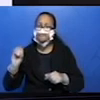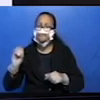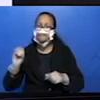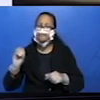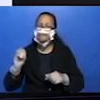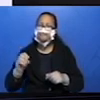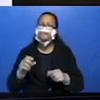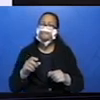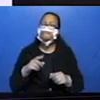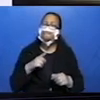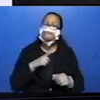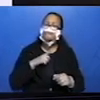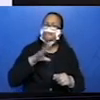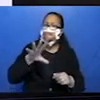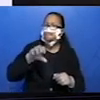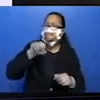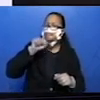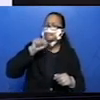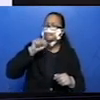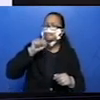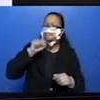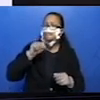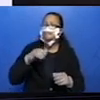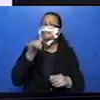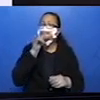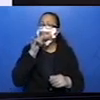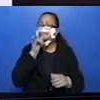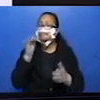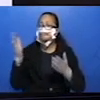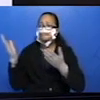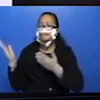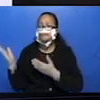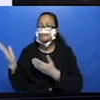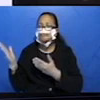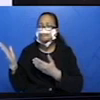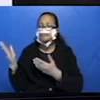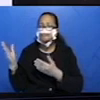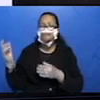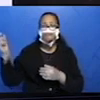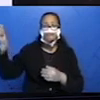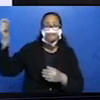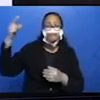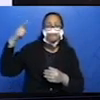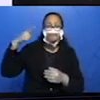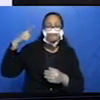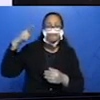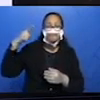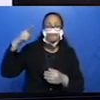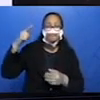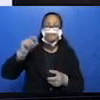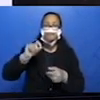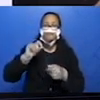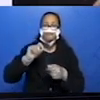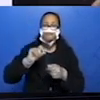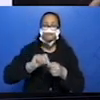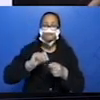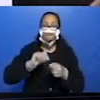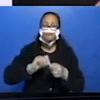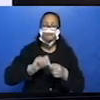Olha aqui o nosso exemplo. A energia solar vai fazer com que a